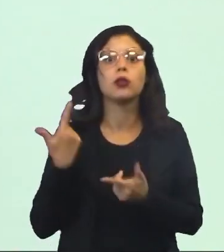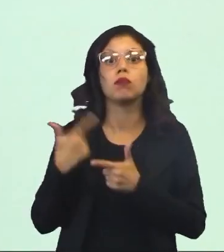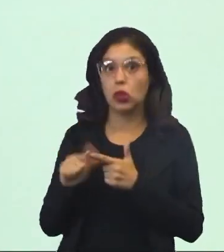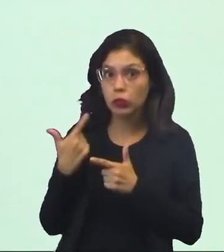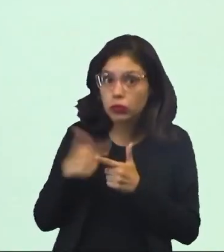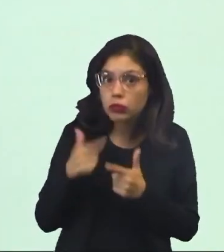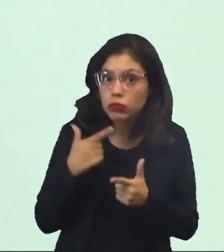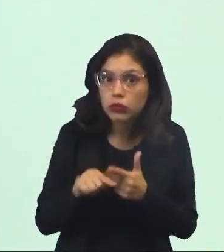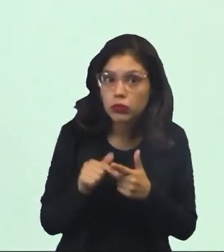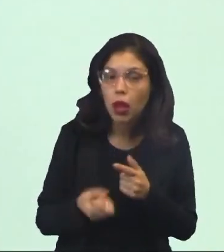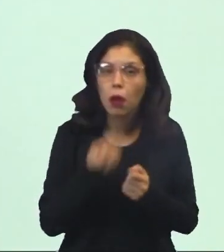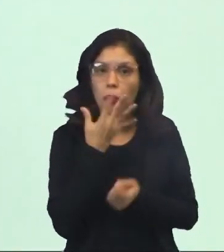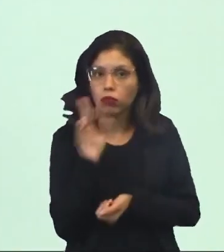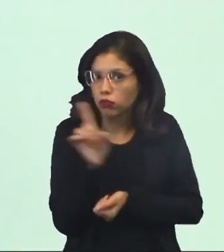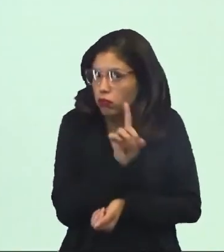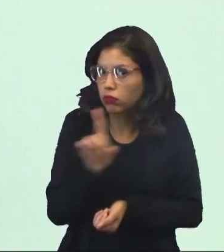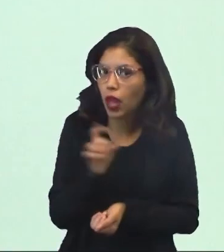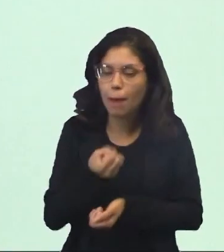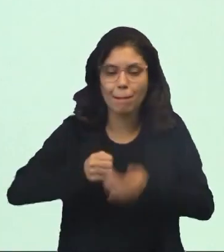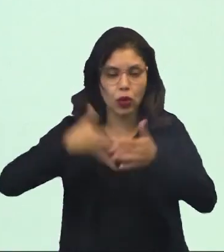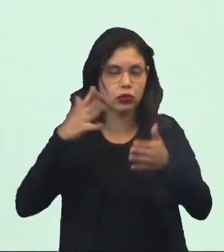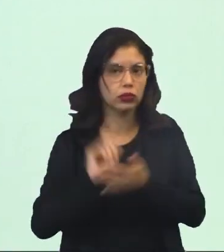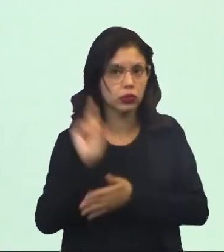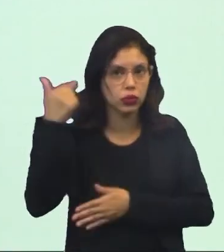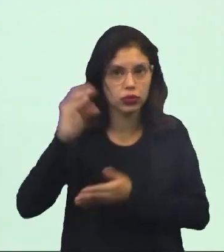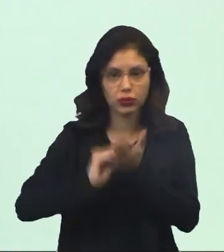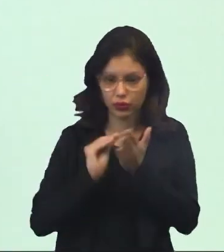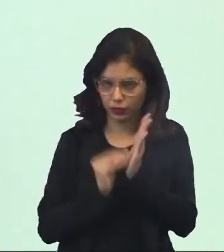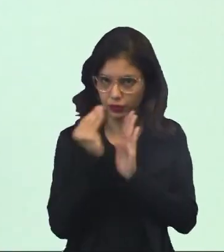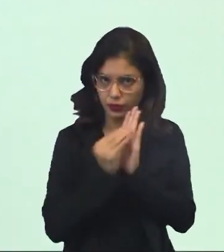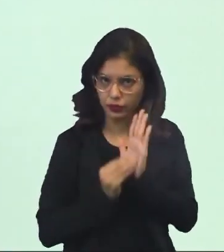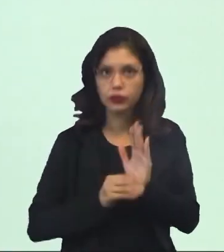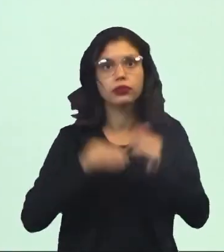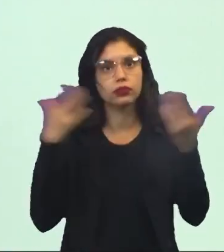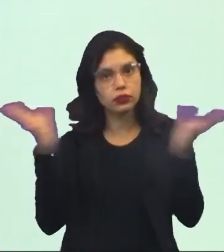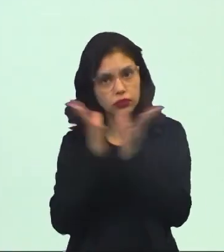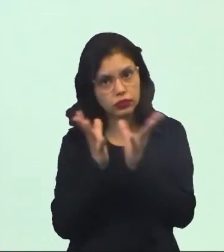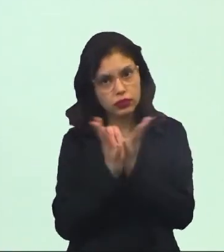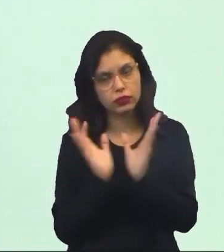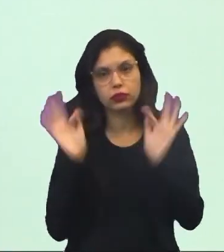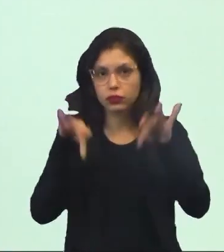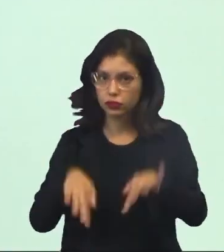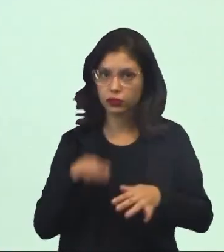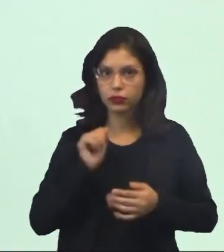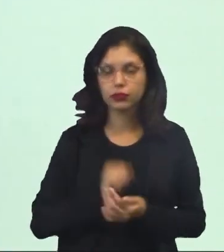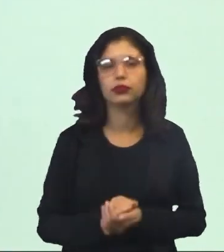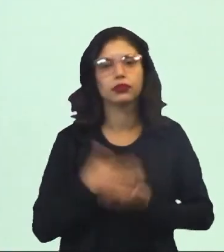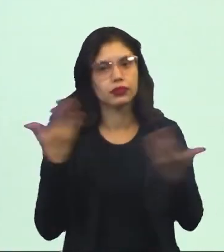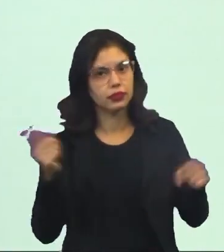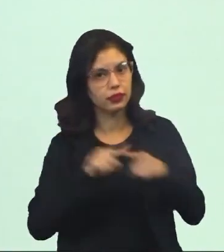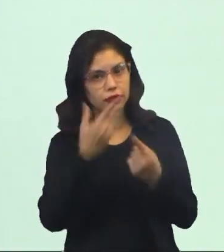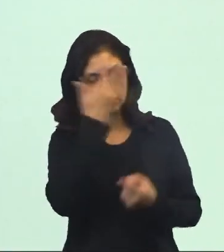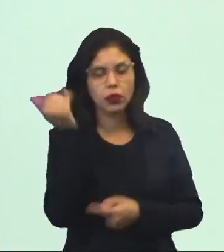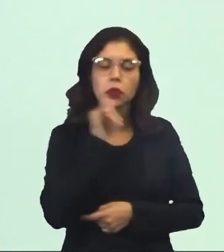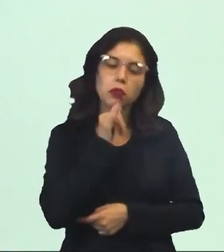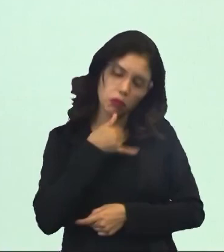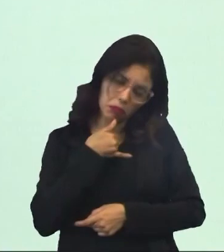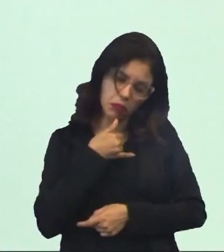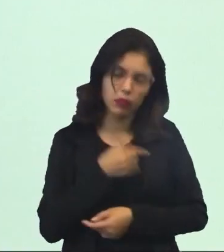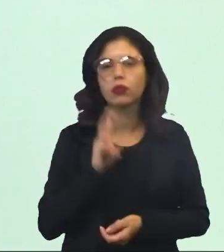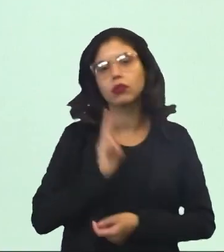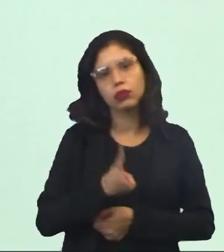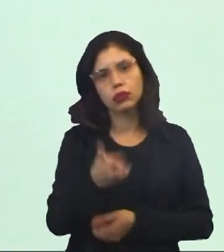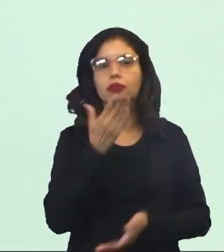em lugares não beneficiados e muitos outros fatores. E turminha, a nossa aula está chegando ao fim, mas não fique triste,